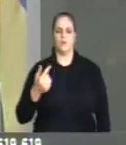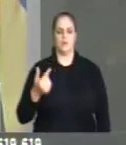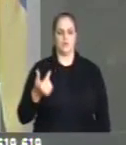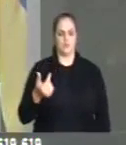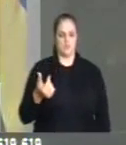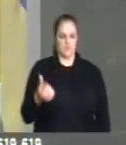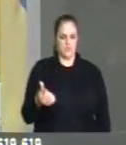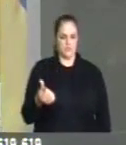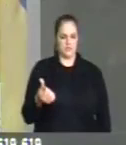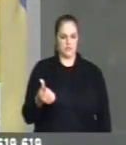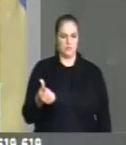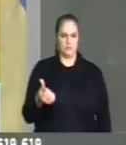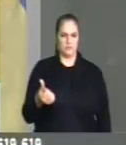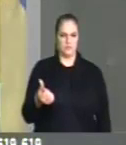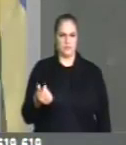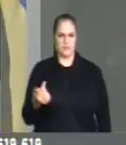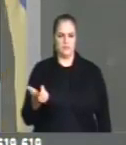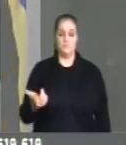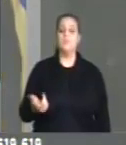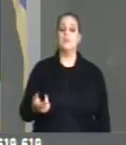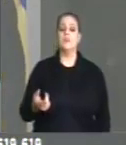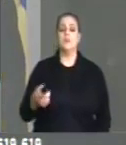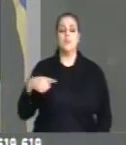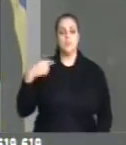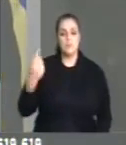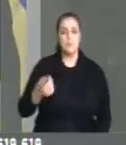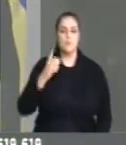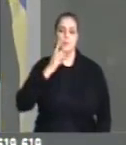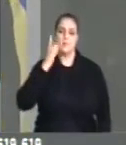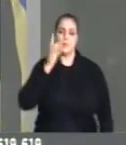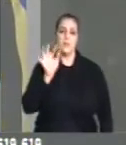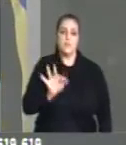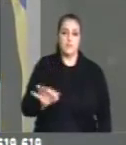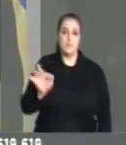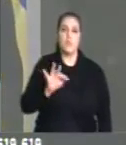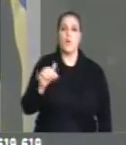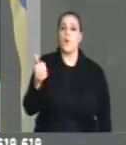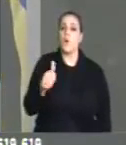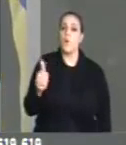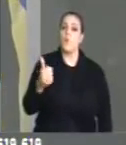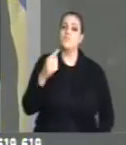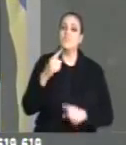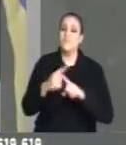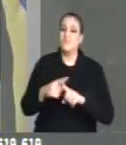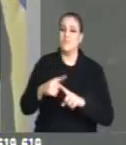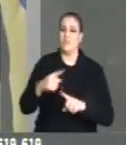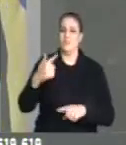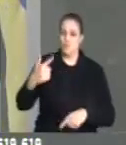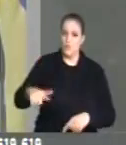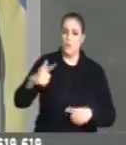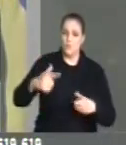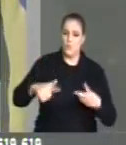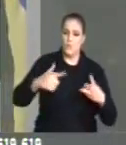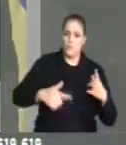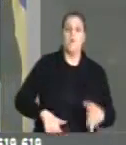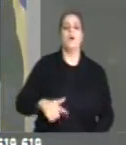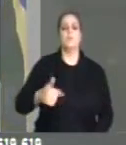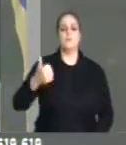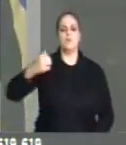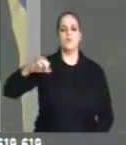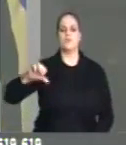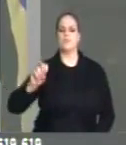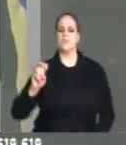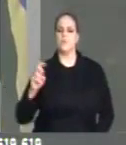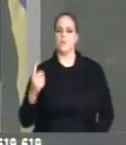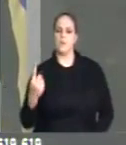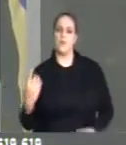1947. Depois disso, elegeu-se deputado federal por 11 mandatos consecutivos, de 1951